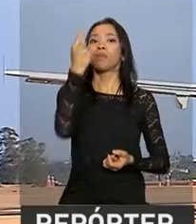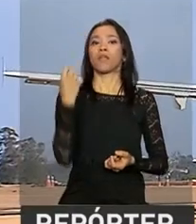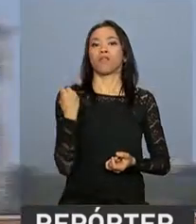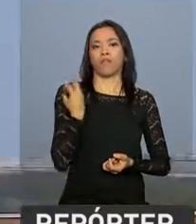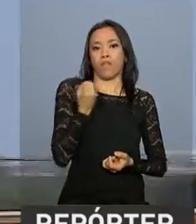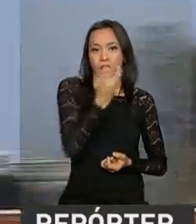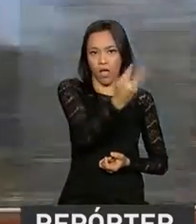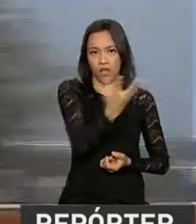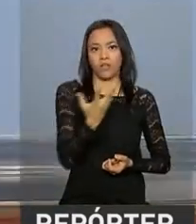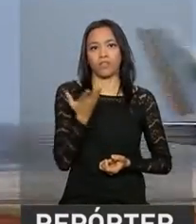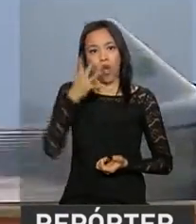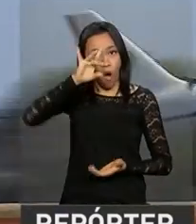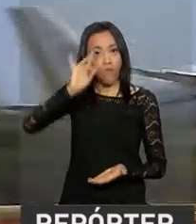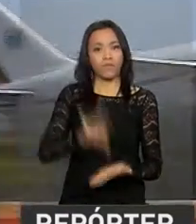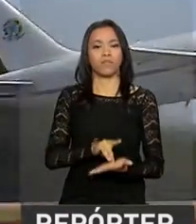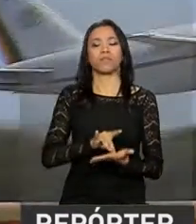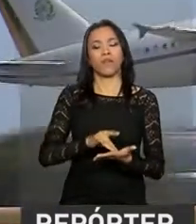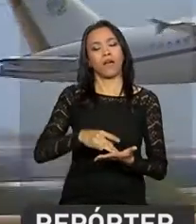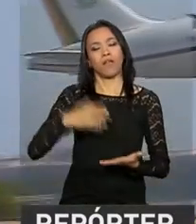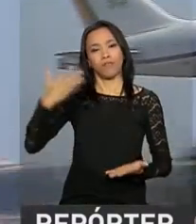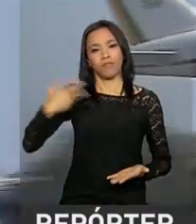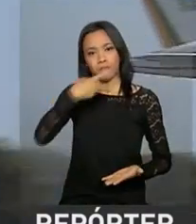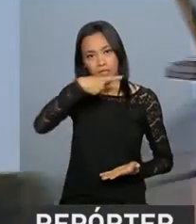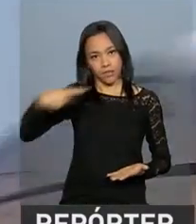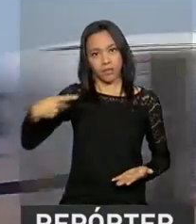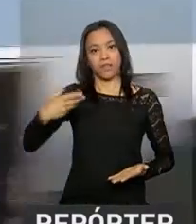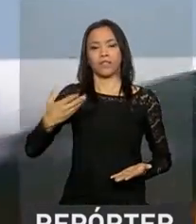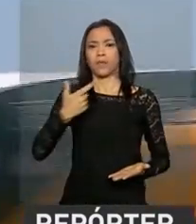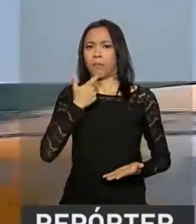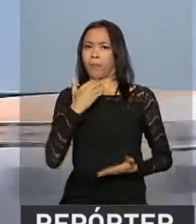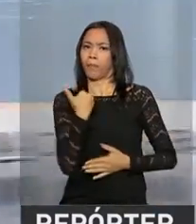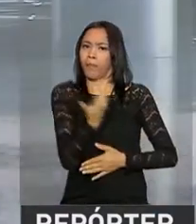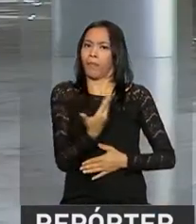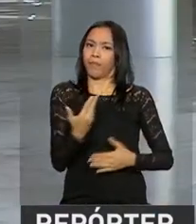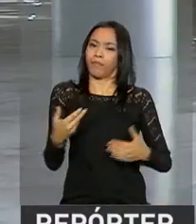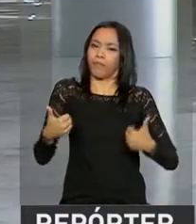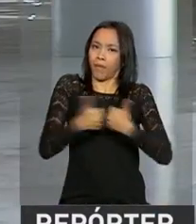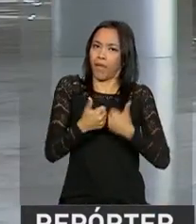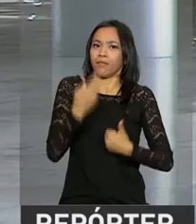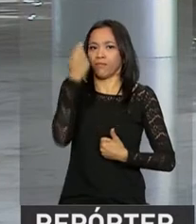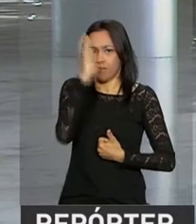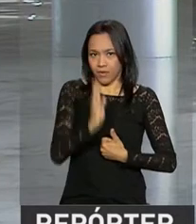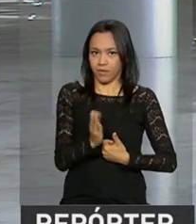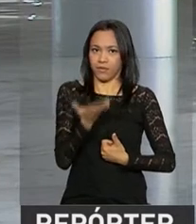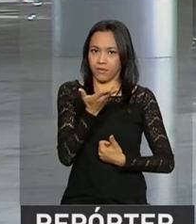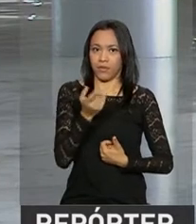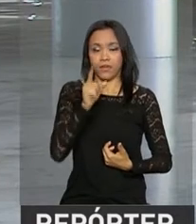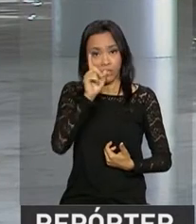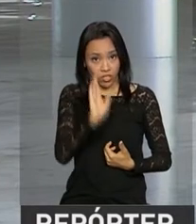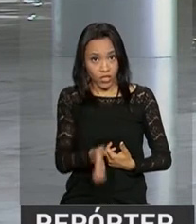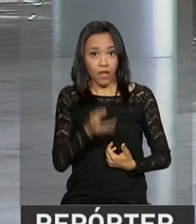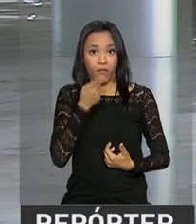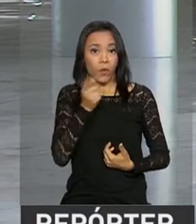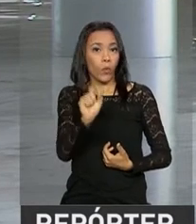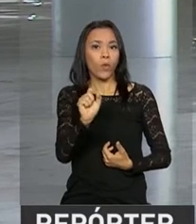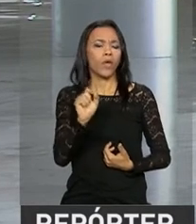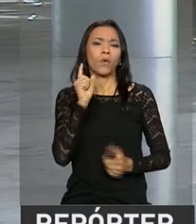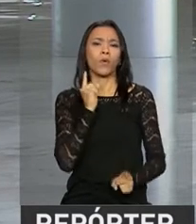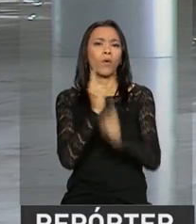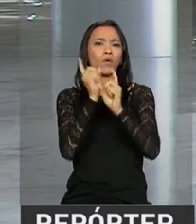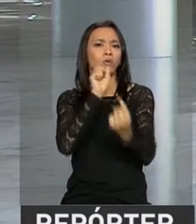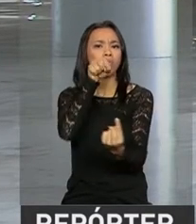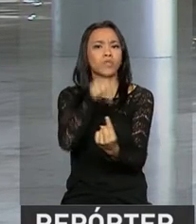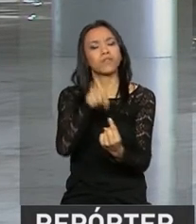Temer, a primeira viagem oficial a um país aqui da região, a um país vizinho. Como você falou, o encontro tem o